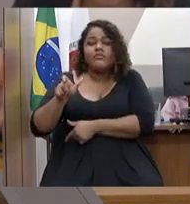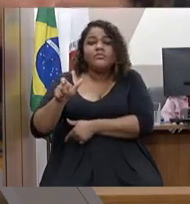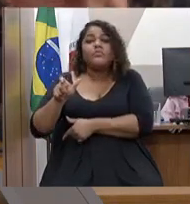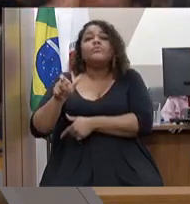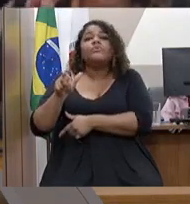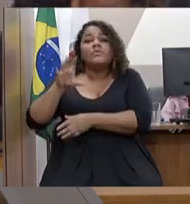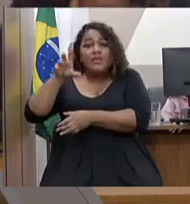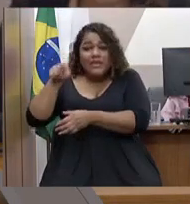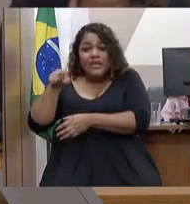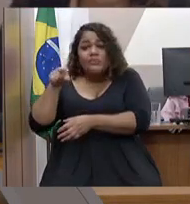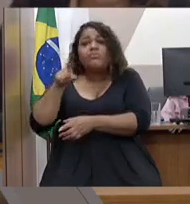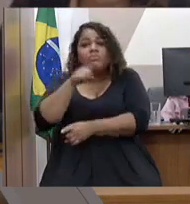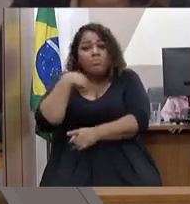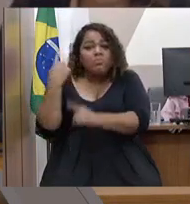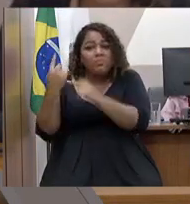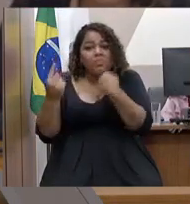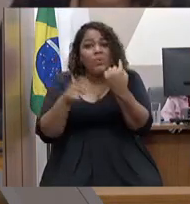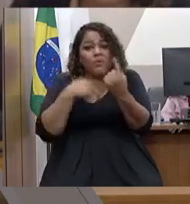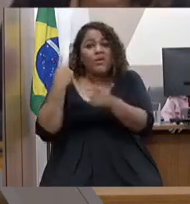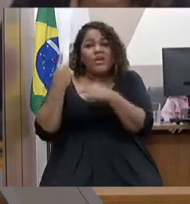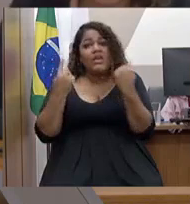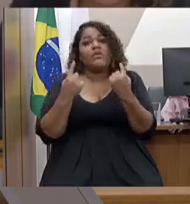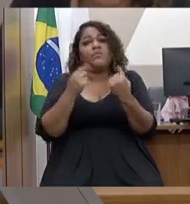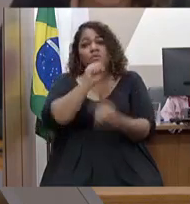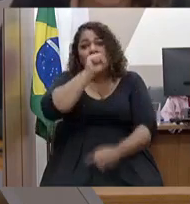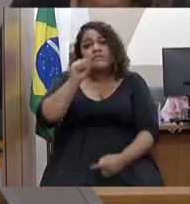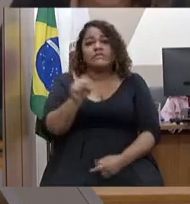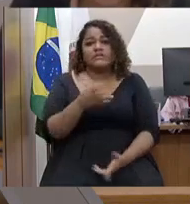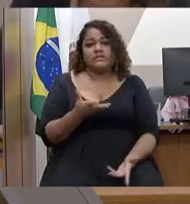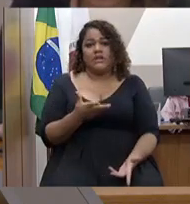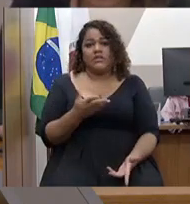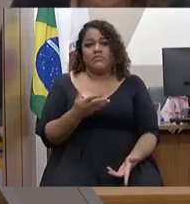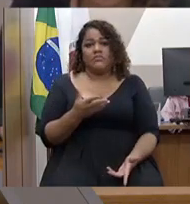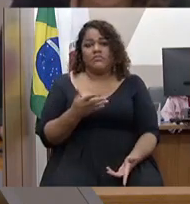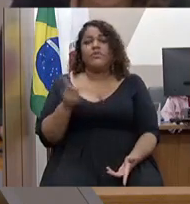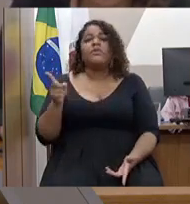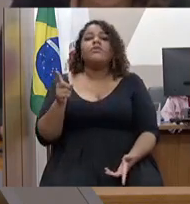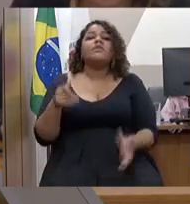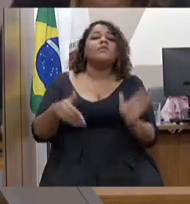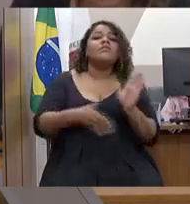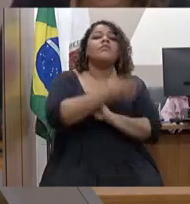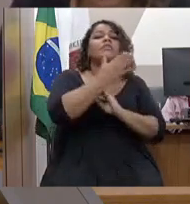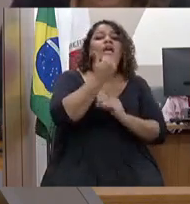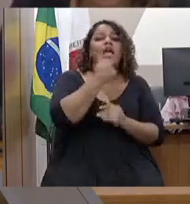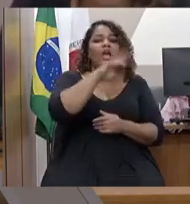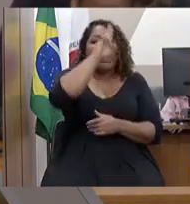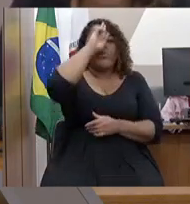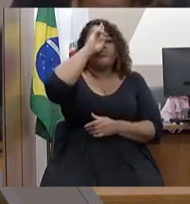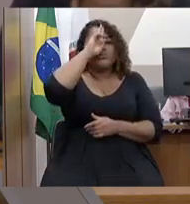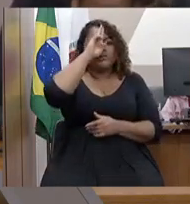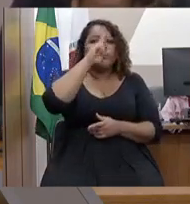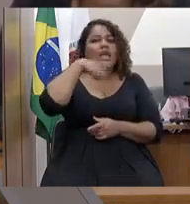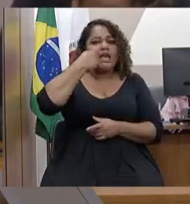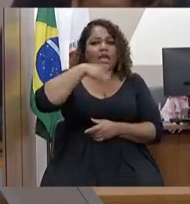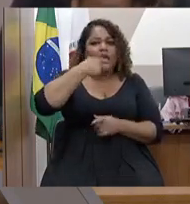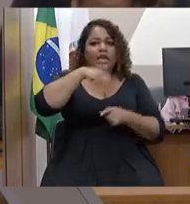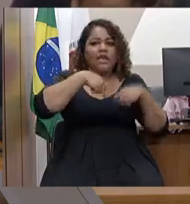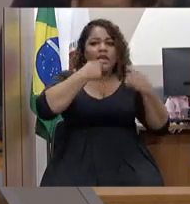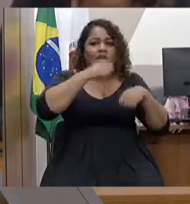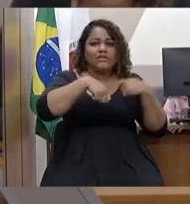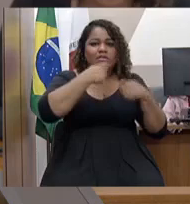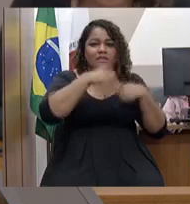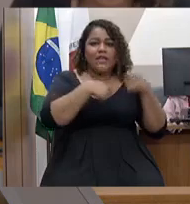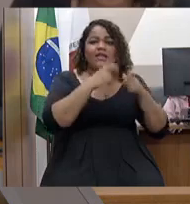como uma pessoa sai para almoçar na hora do almoço em plena Vale do